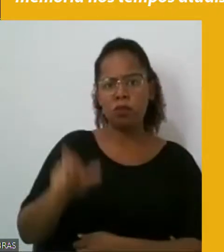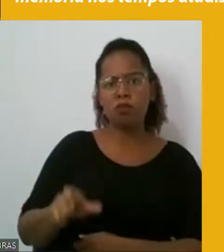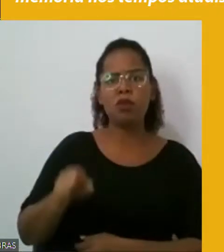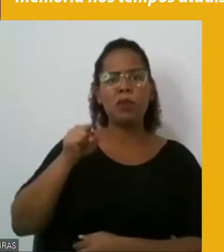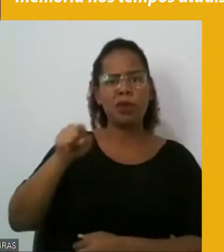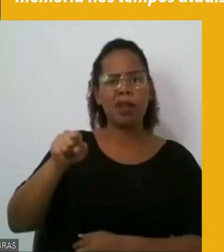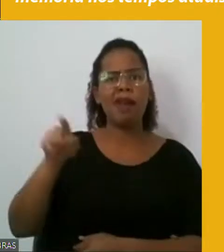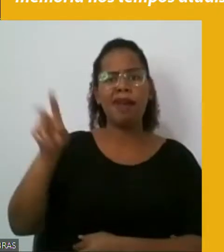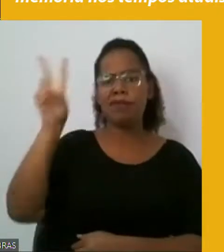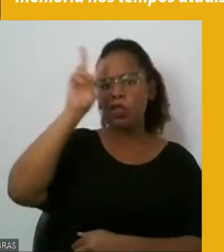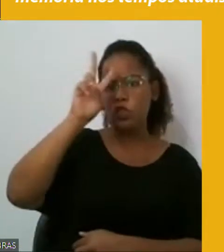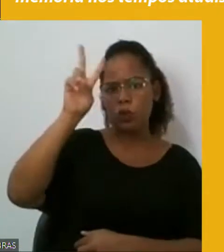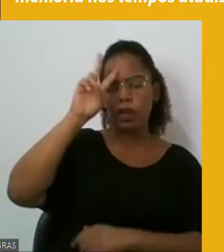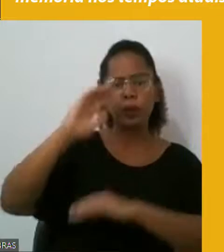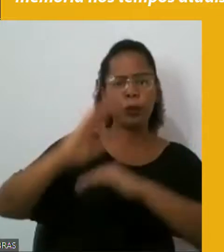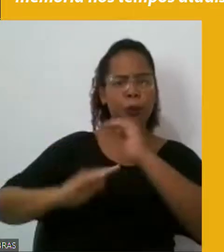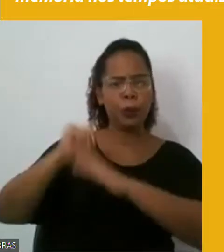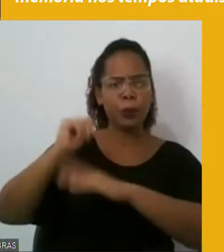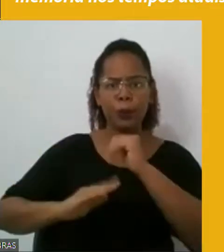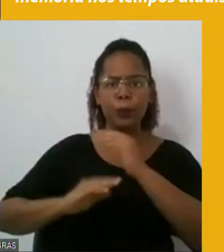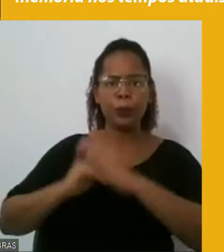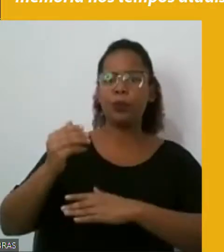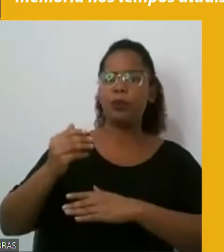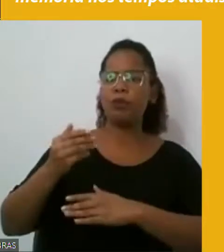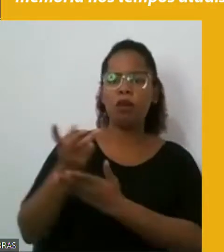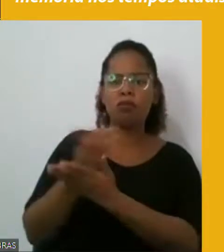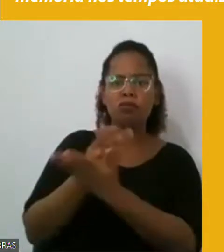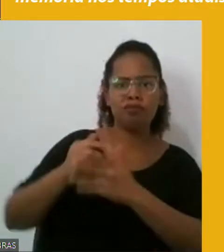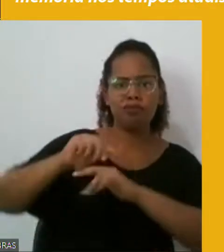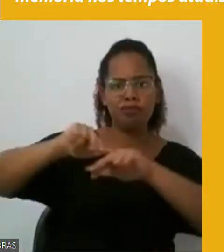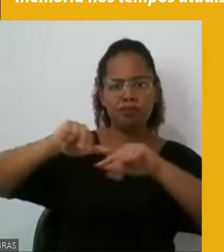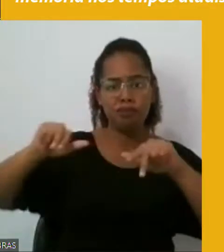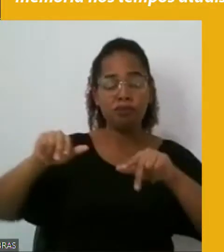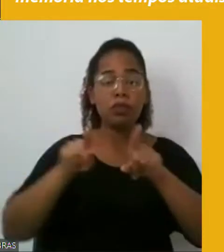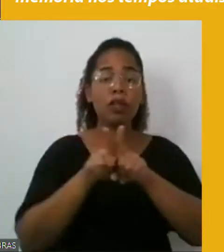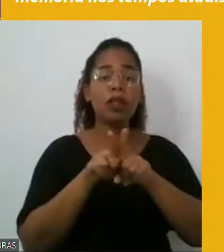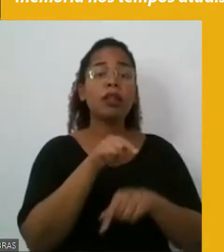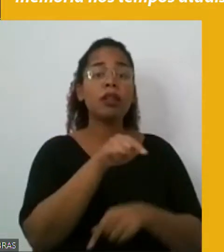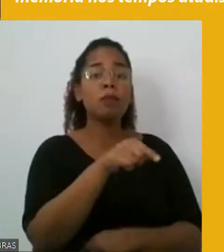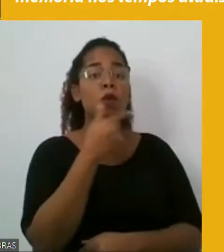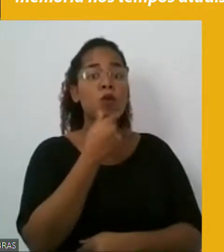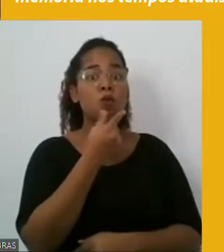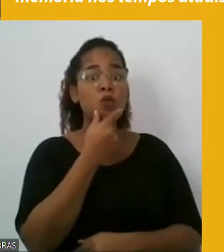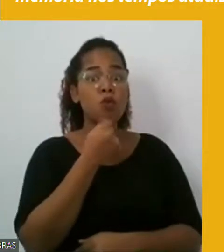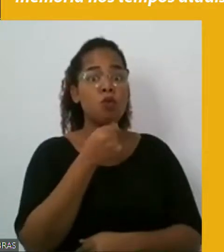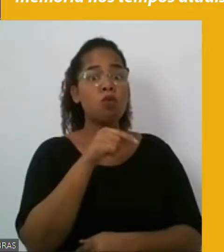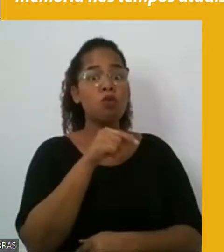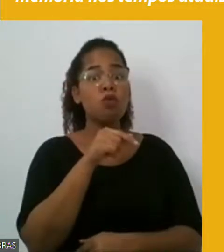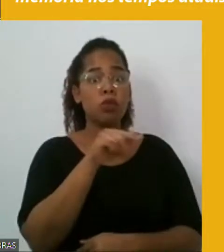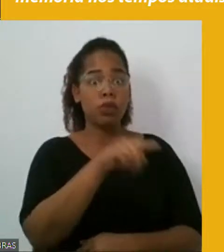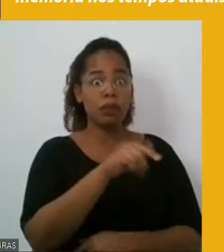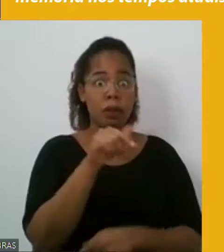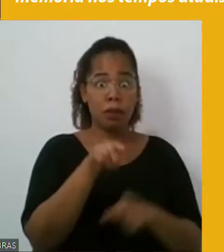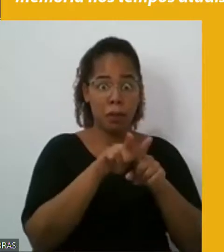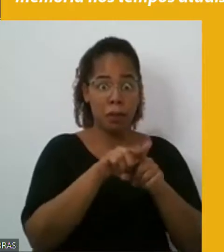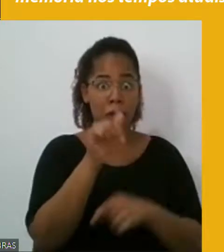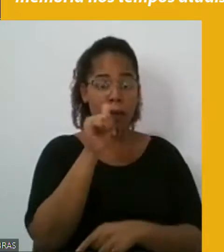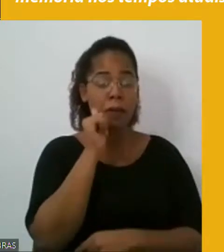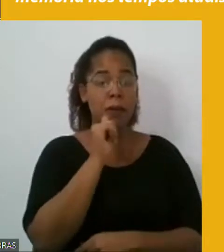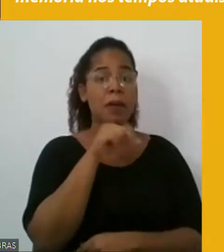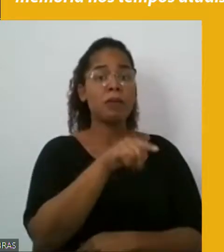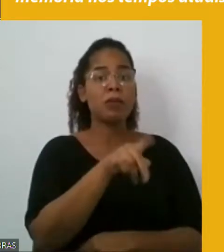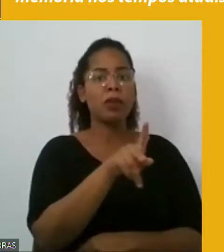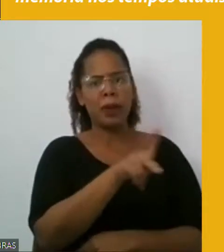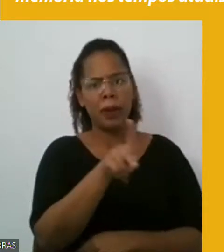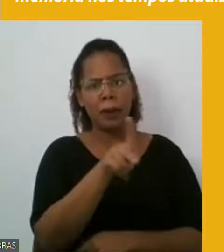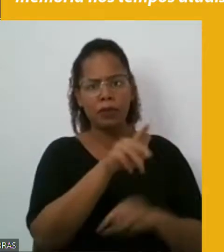com o Bruno Brulon, que é professor adjunto dos cursos de museologia da Universidade Federal do Estado do Rio de Janeiro, Unirio. E